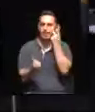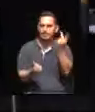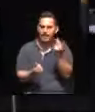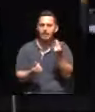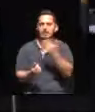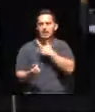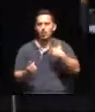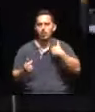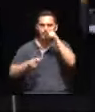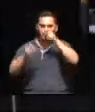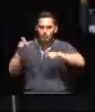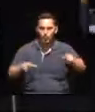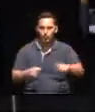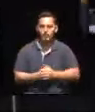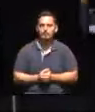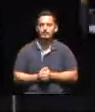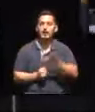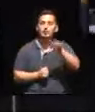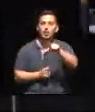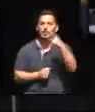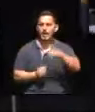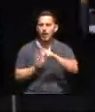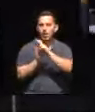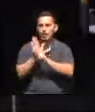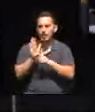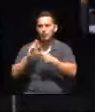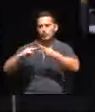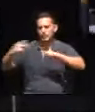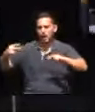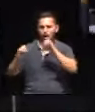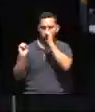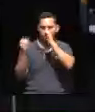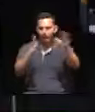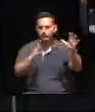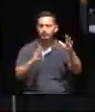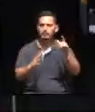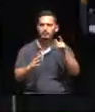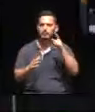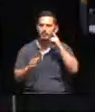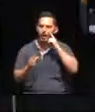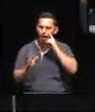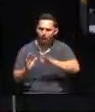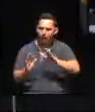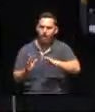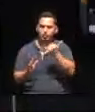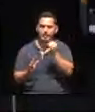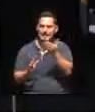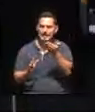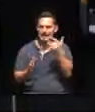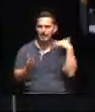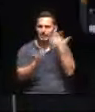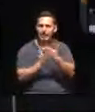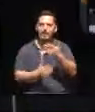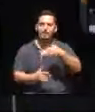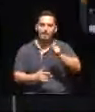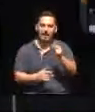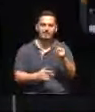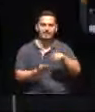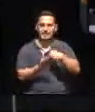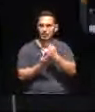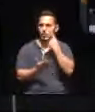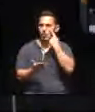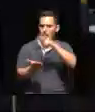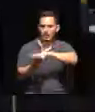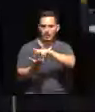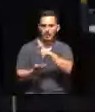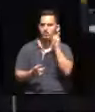e da saúde dos cidadãos. Lisboa tem um Regulamento Municipal do Arvoredo em vigor desde 2017 e os Verdes sempre reconheceram